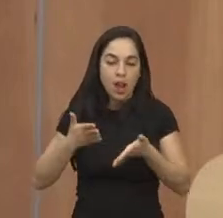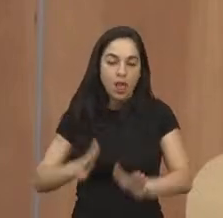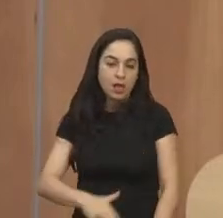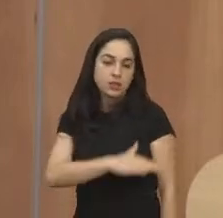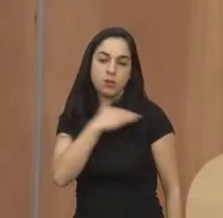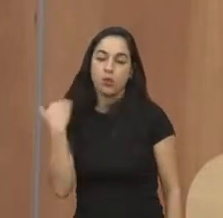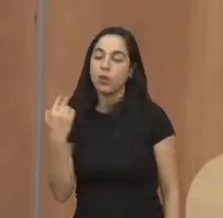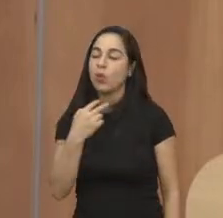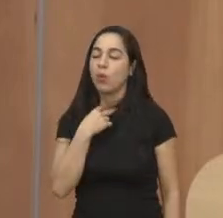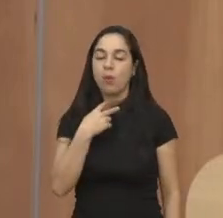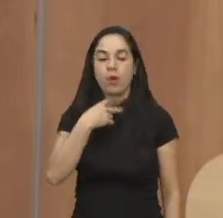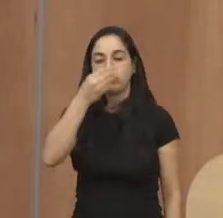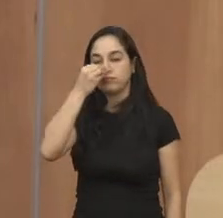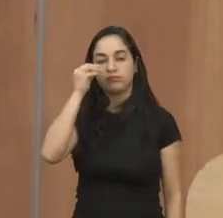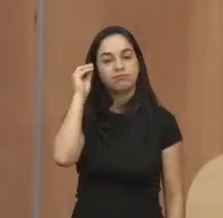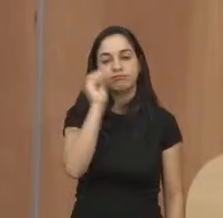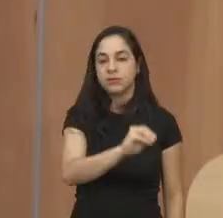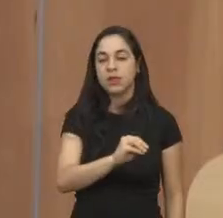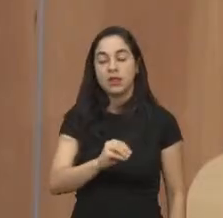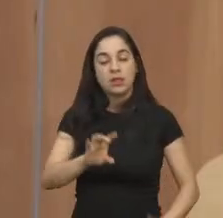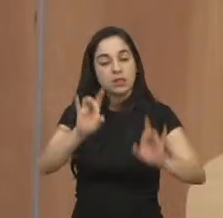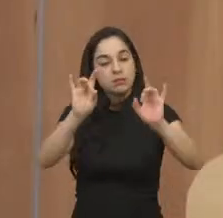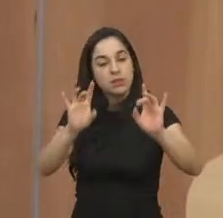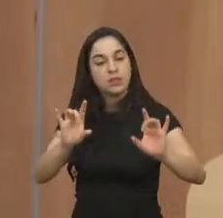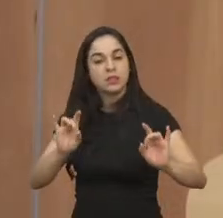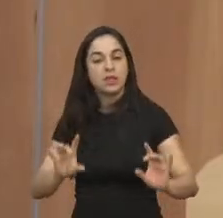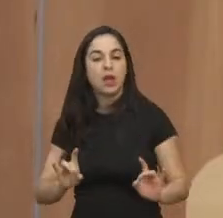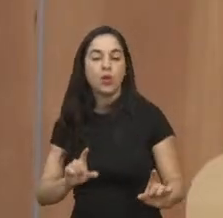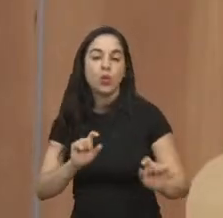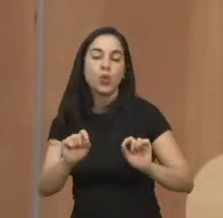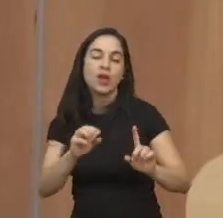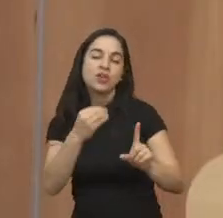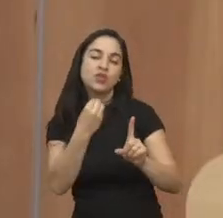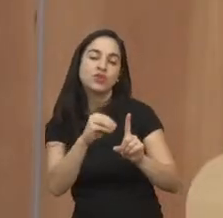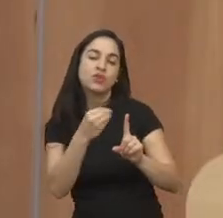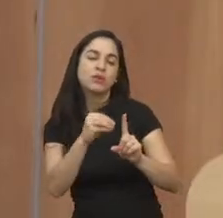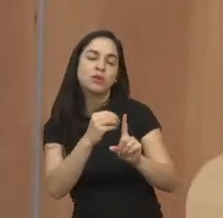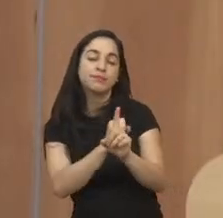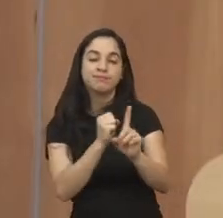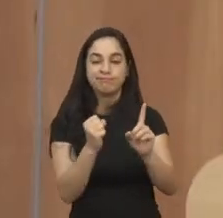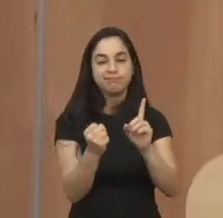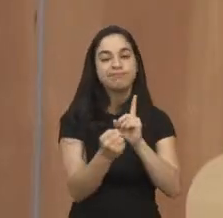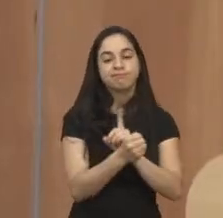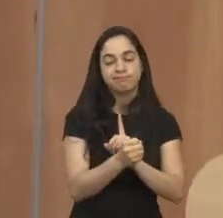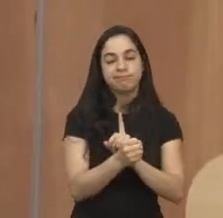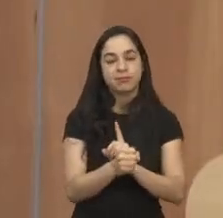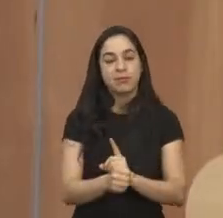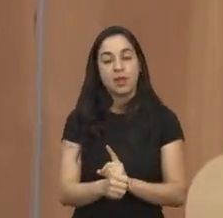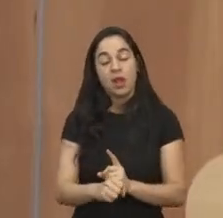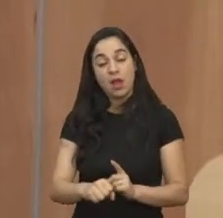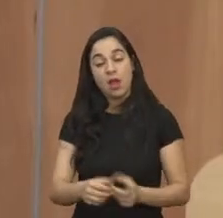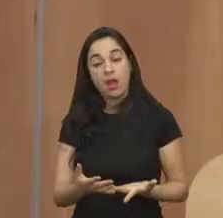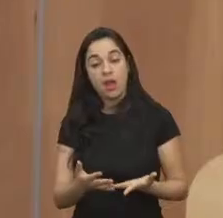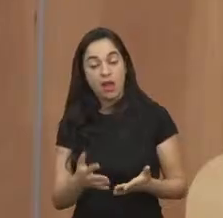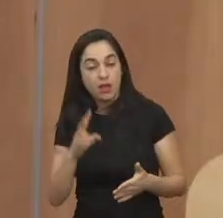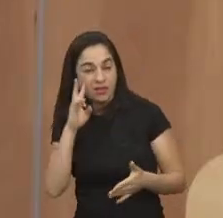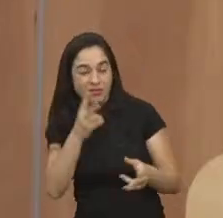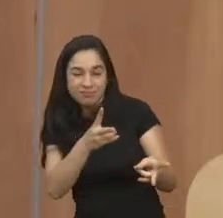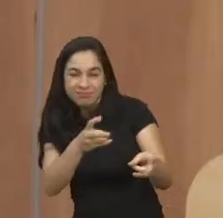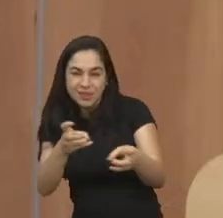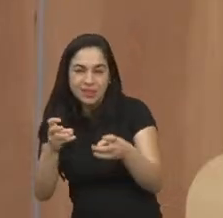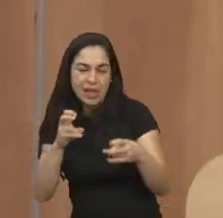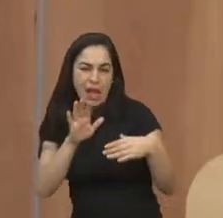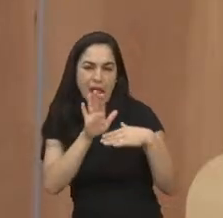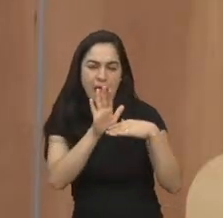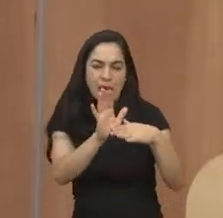Cláudia, especialmente em contextos de vulnerabilidade social. Ao reconhecer e amparar as famílias que